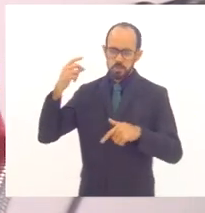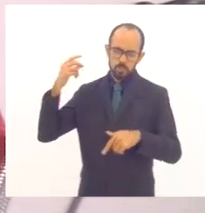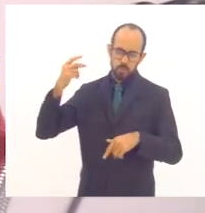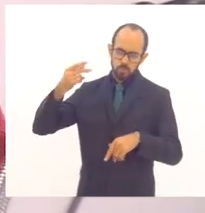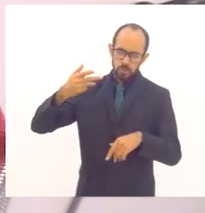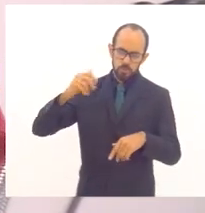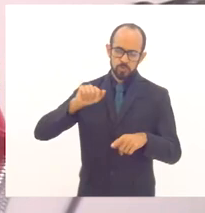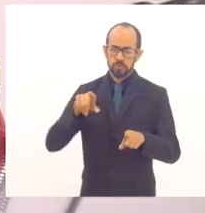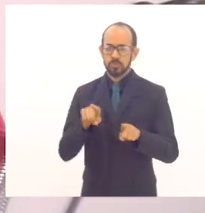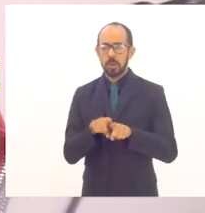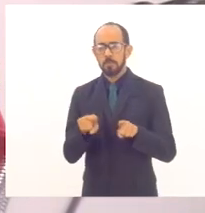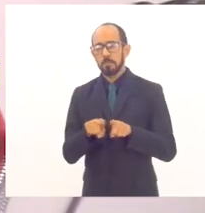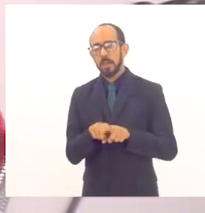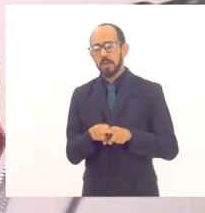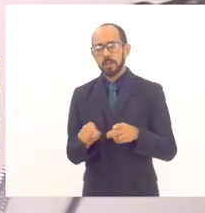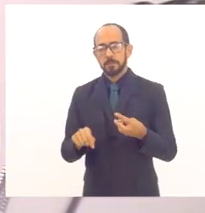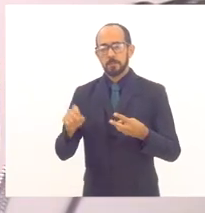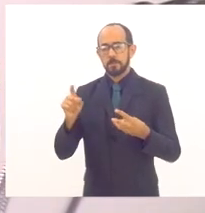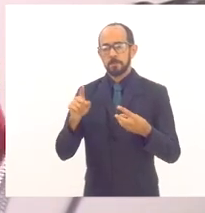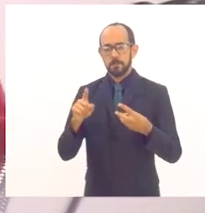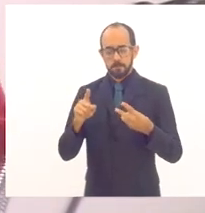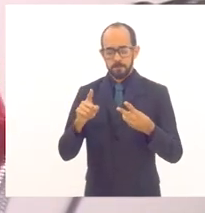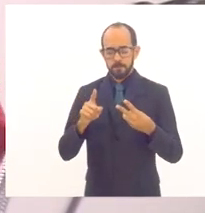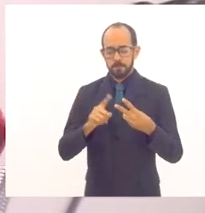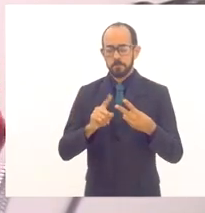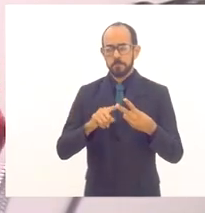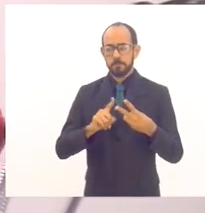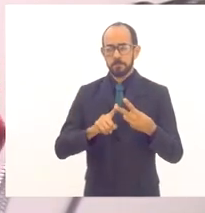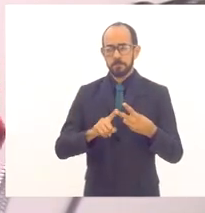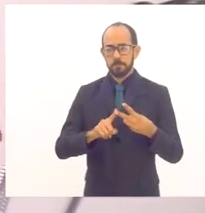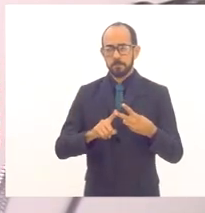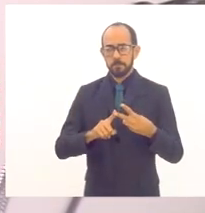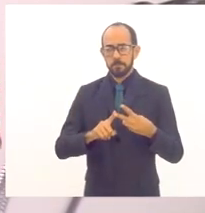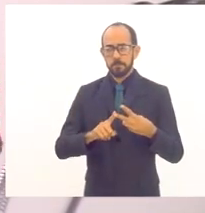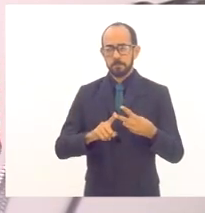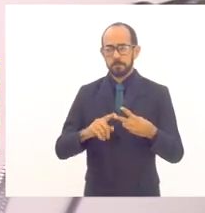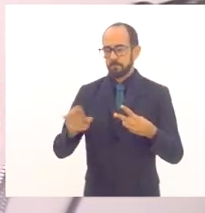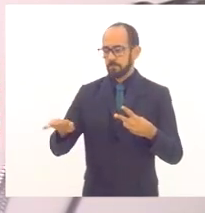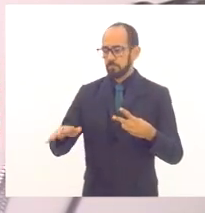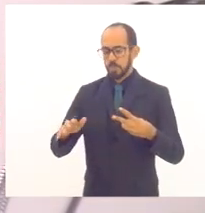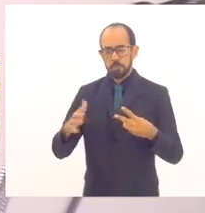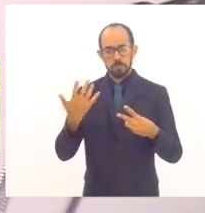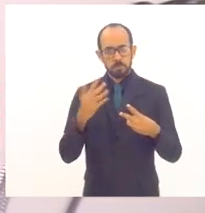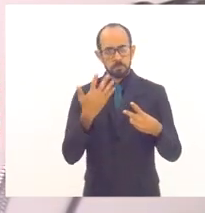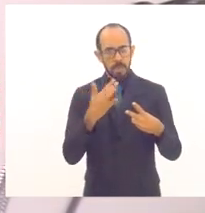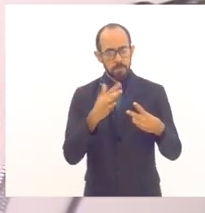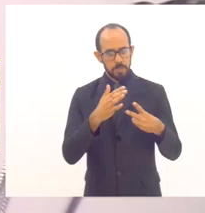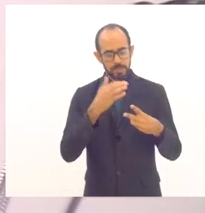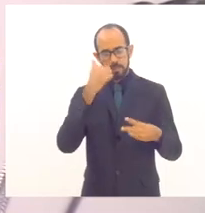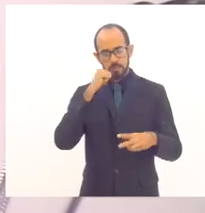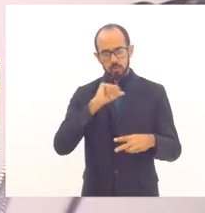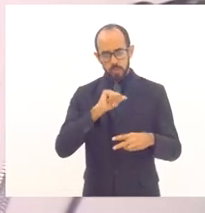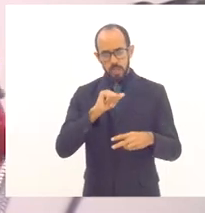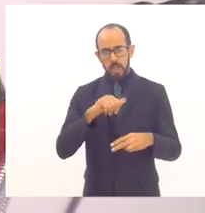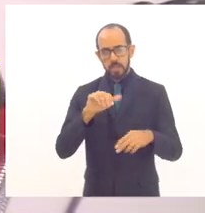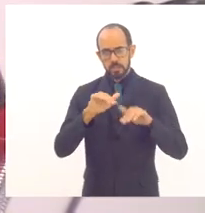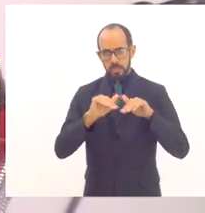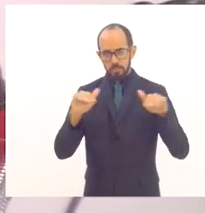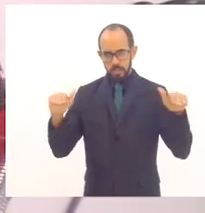E também, enaltecendo a presença aqui das mulheres à